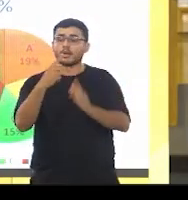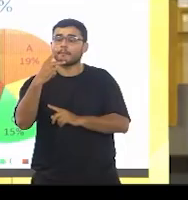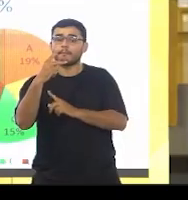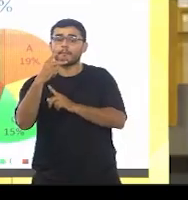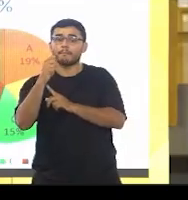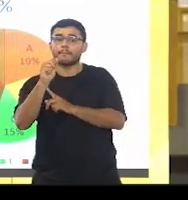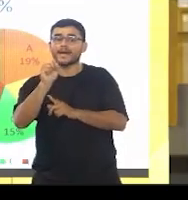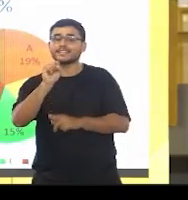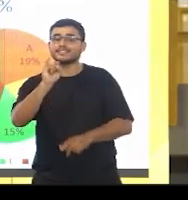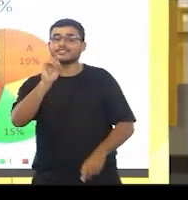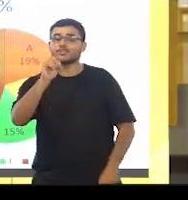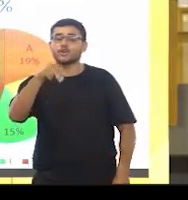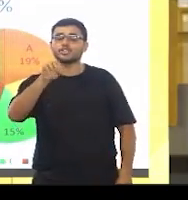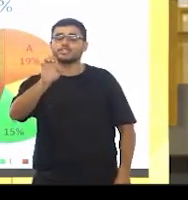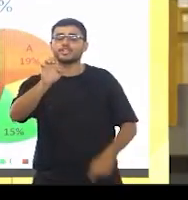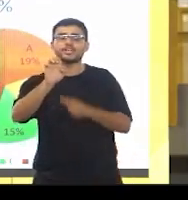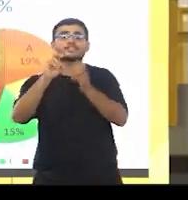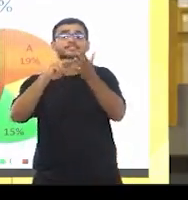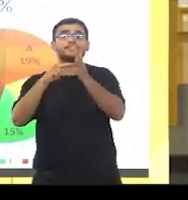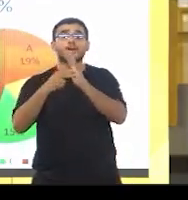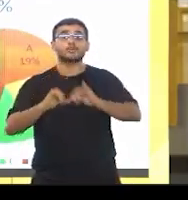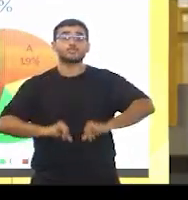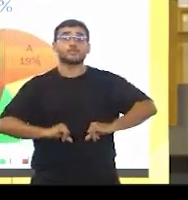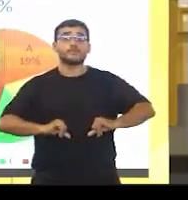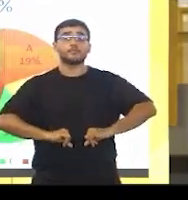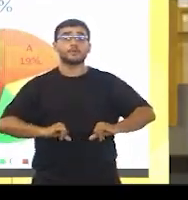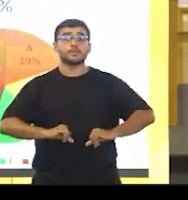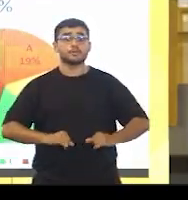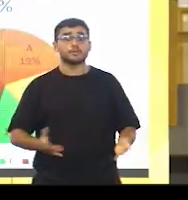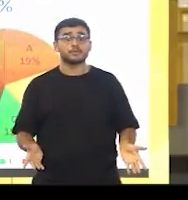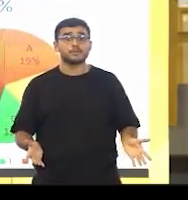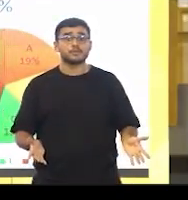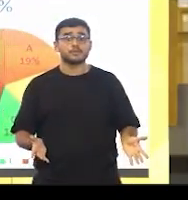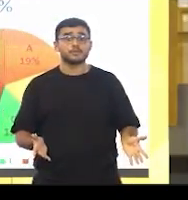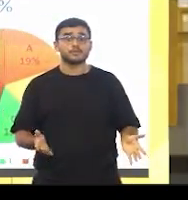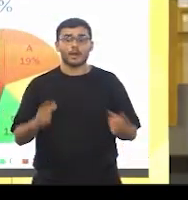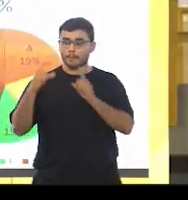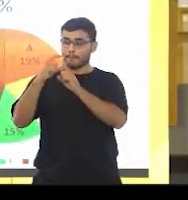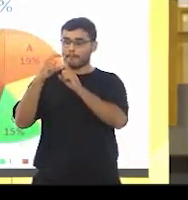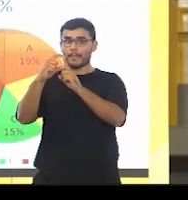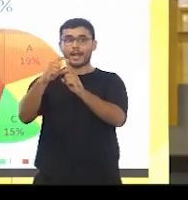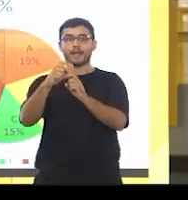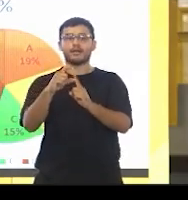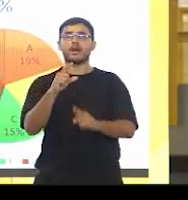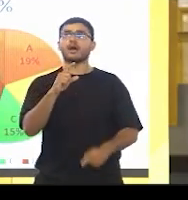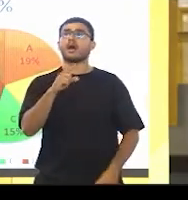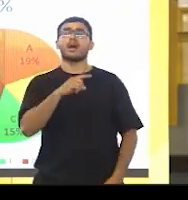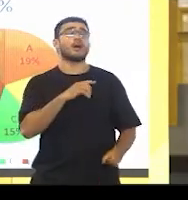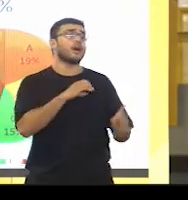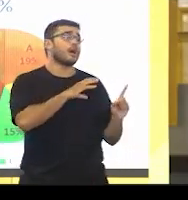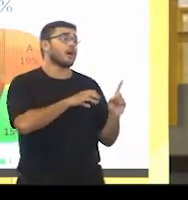Sofrimento. Ah, Marden, está explicado, né? É claro que está explicado, né?